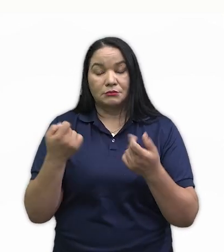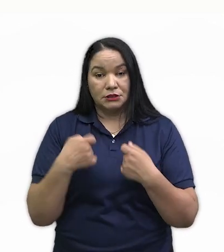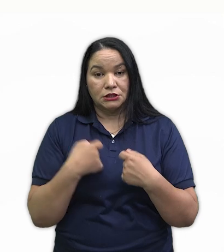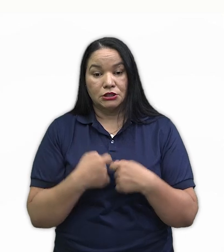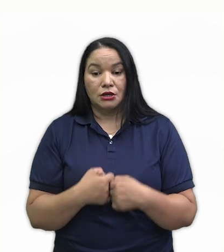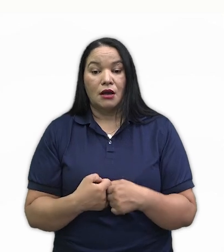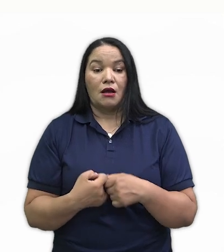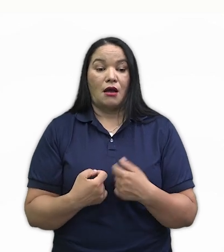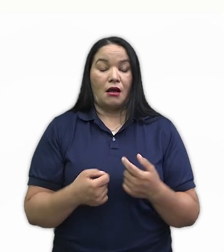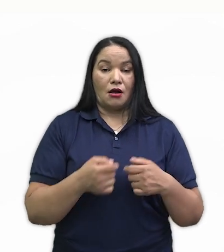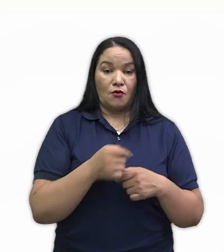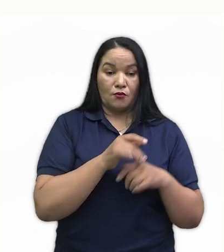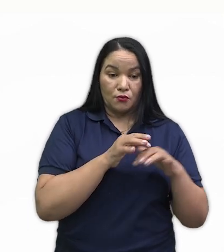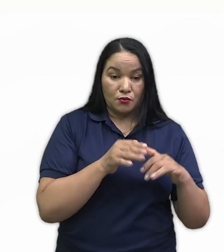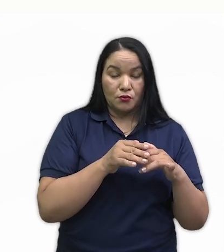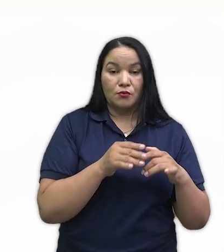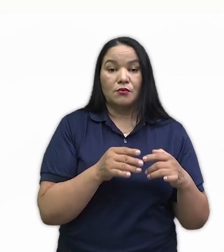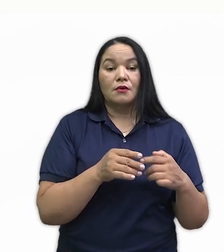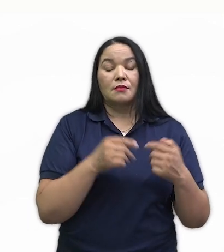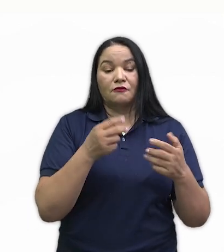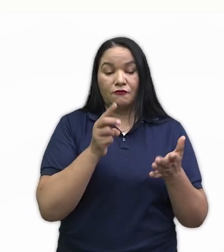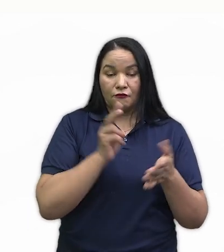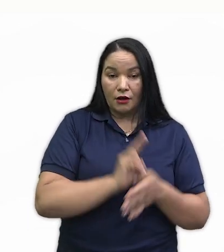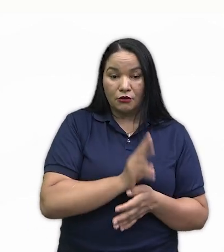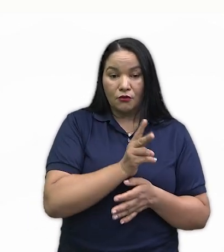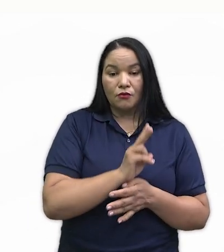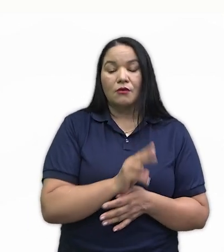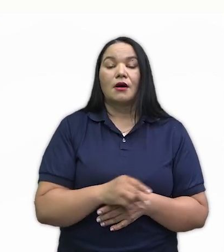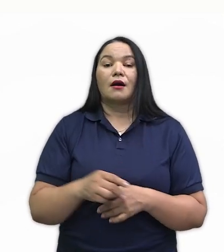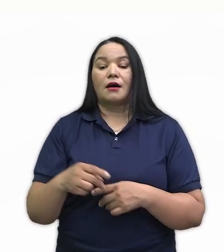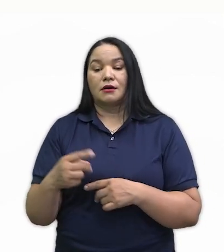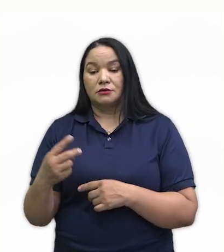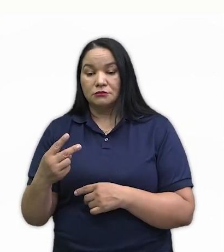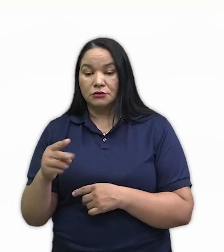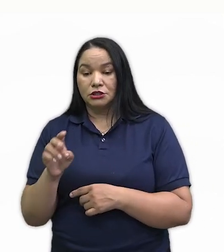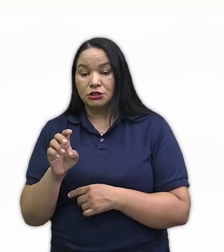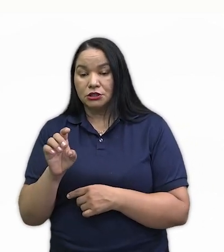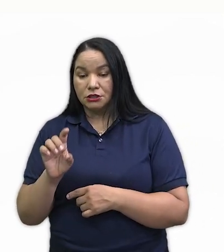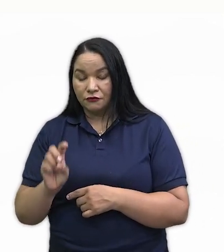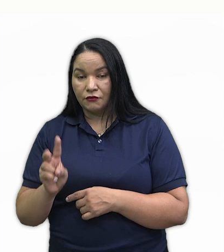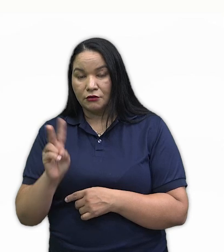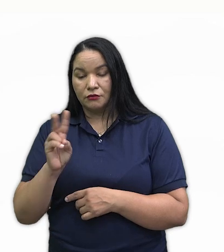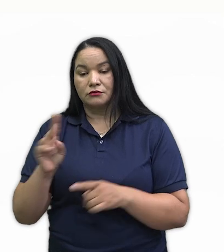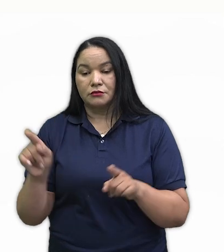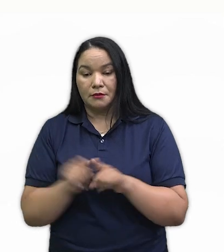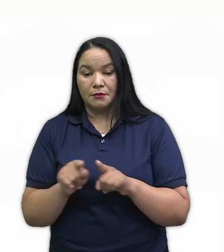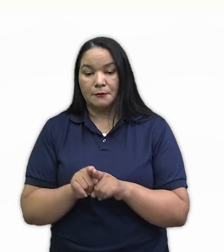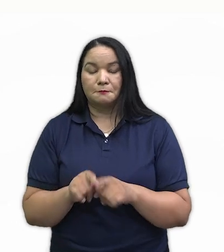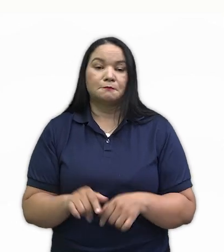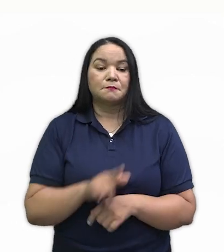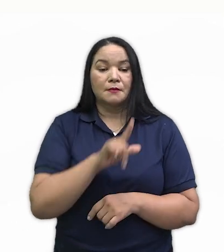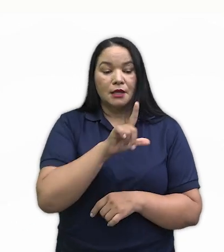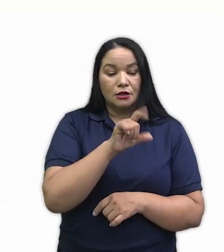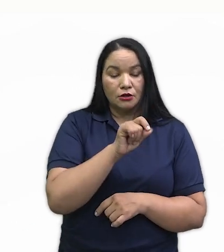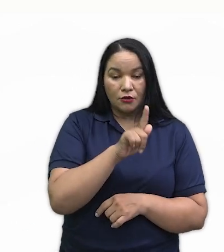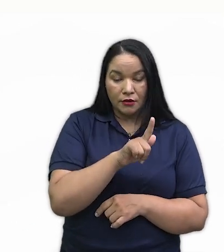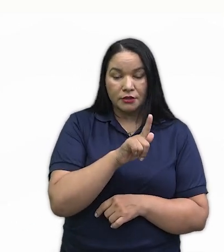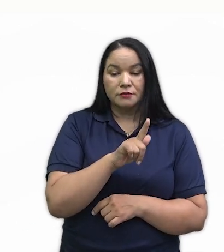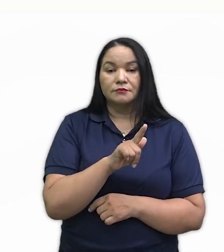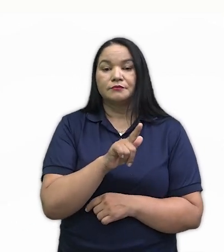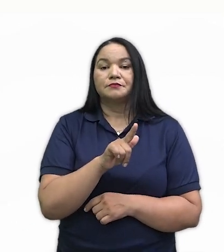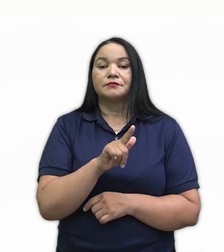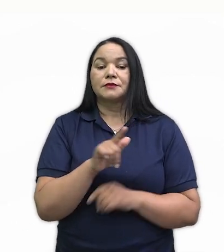de um lado, faz do outro. Então, se eu joguei o log do lado esquerdo, também vou jogar o log do lado